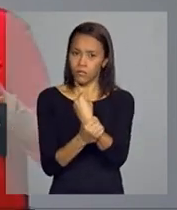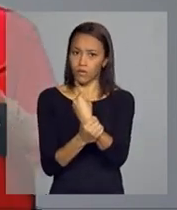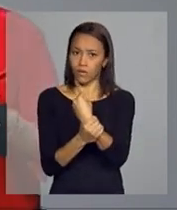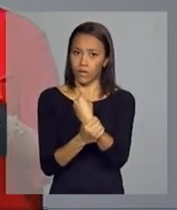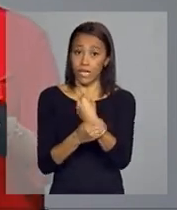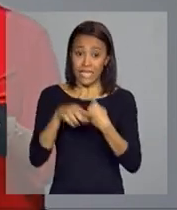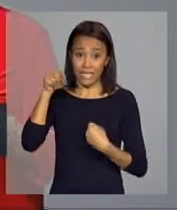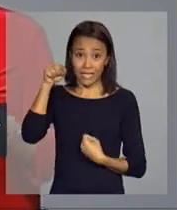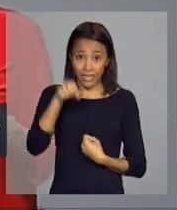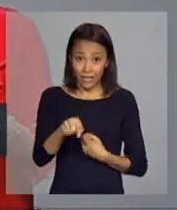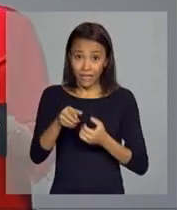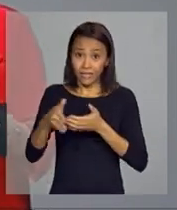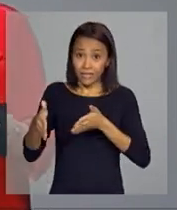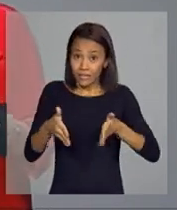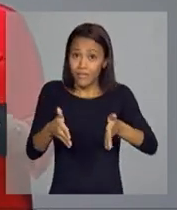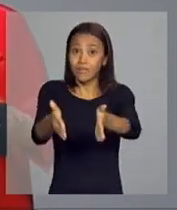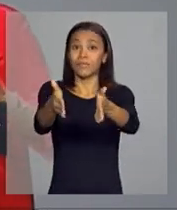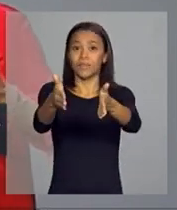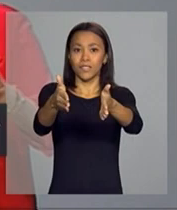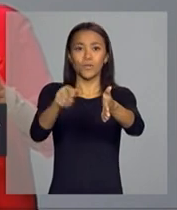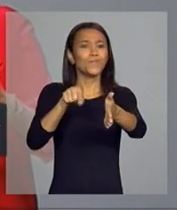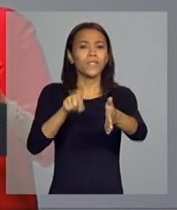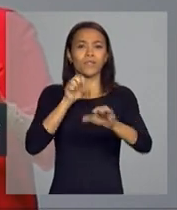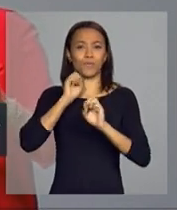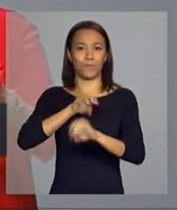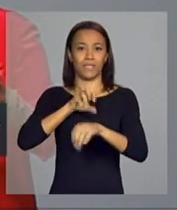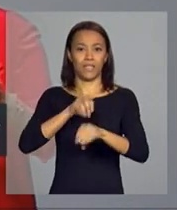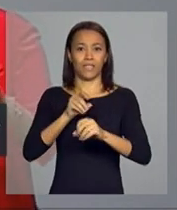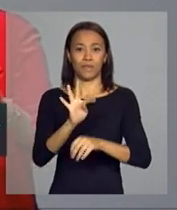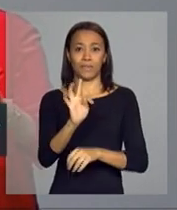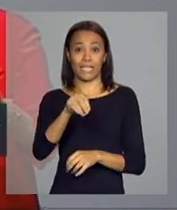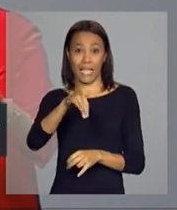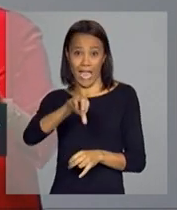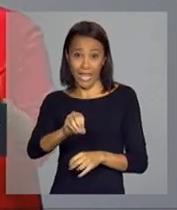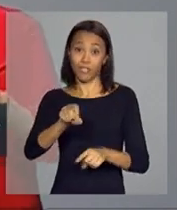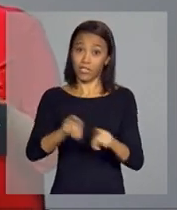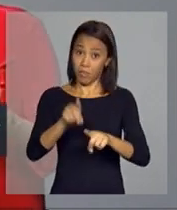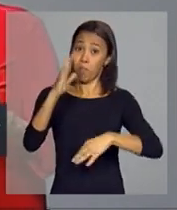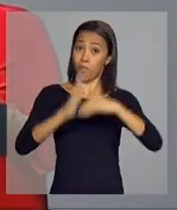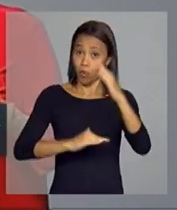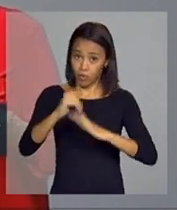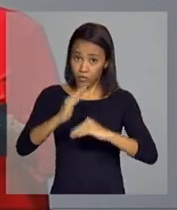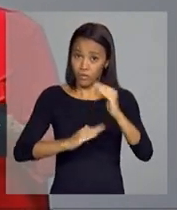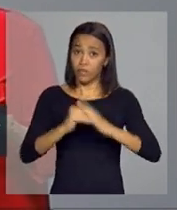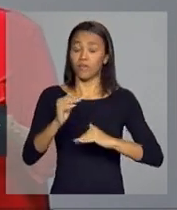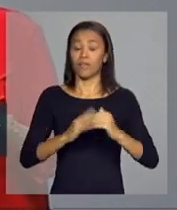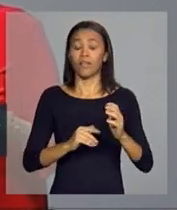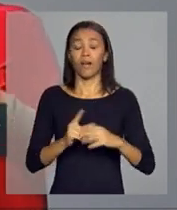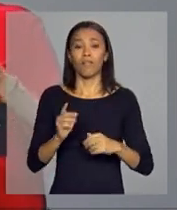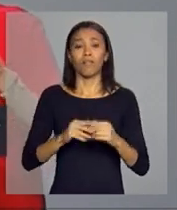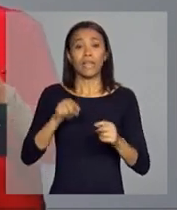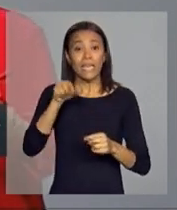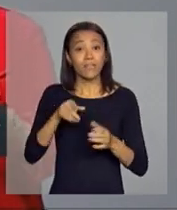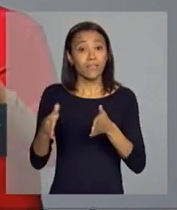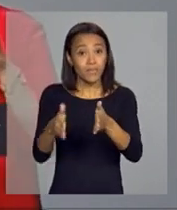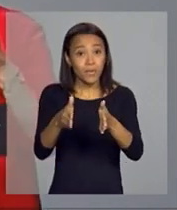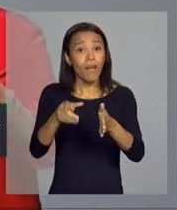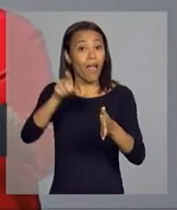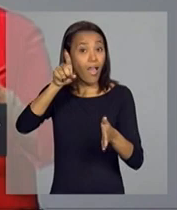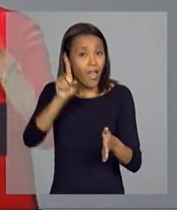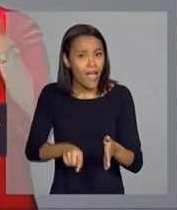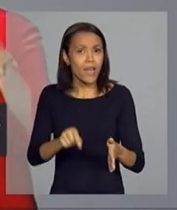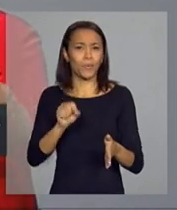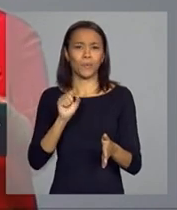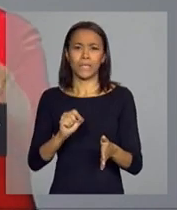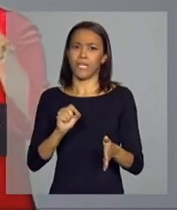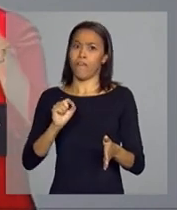esse caminho da educação técnica e profissionalizante seja